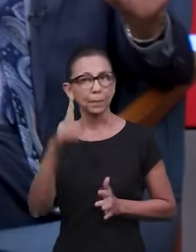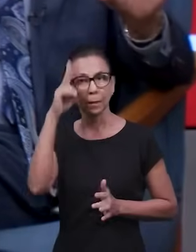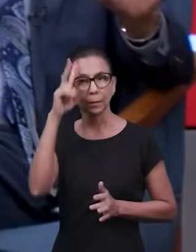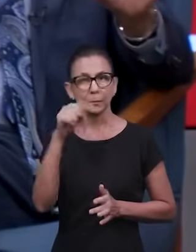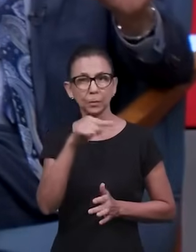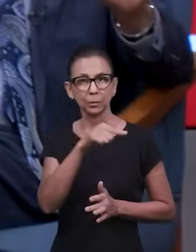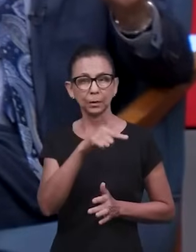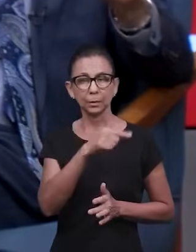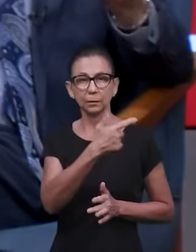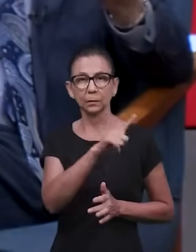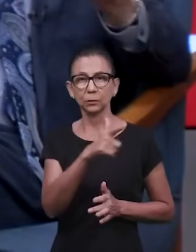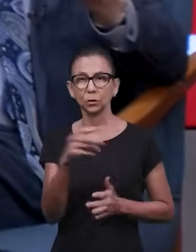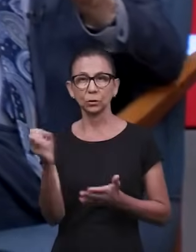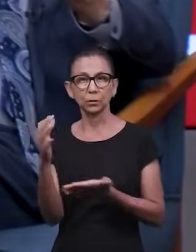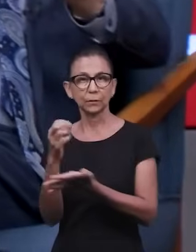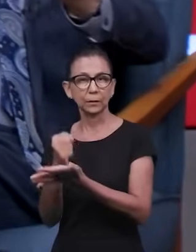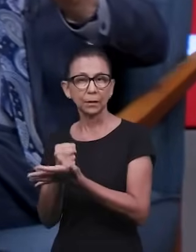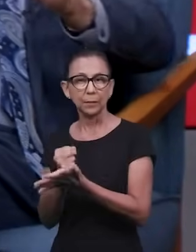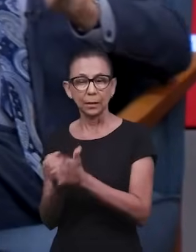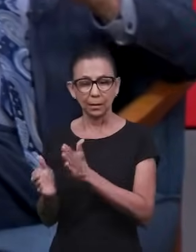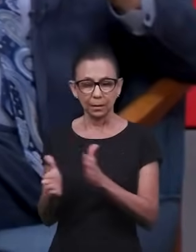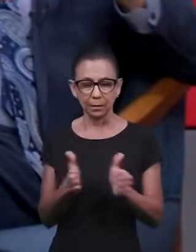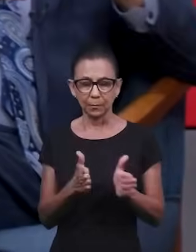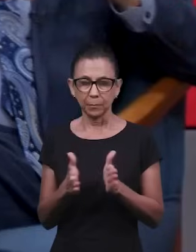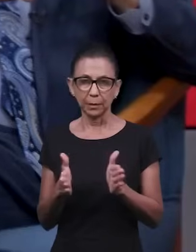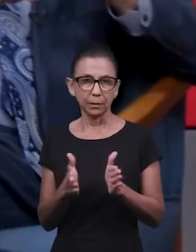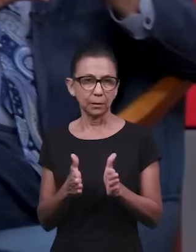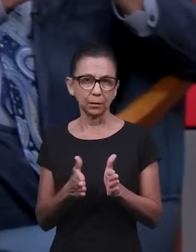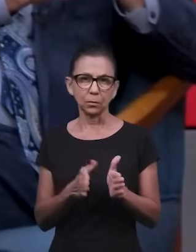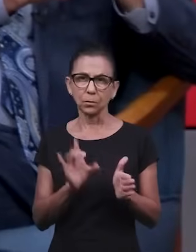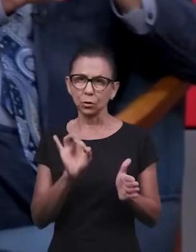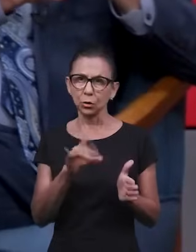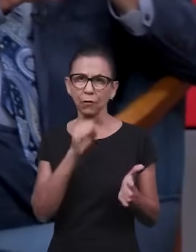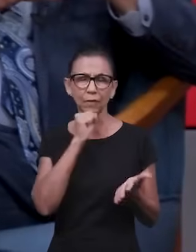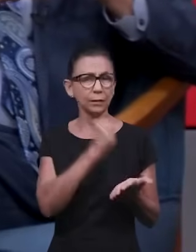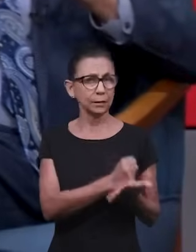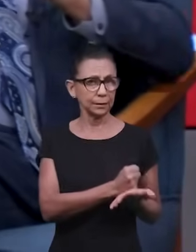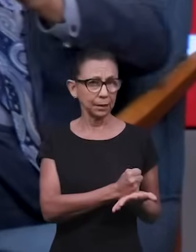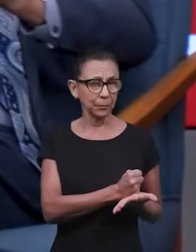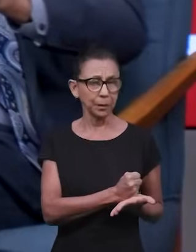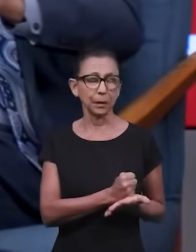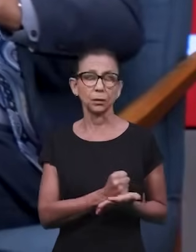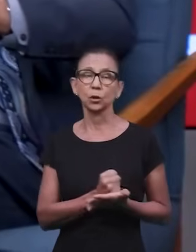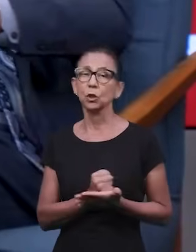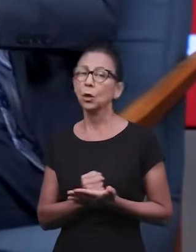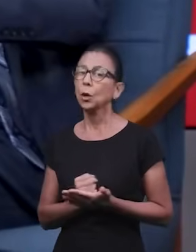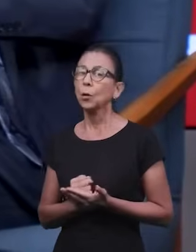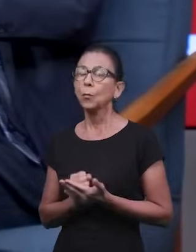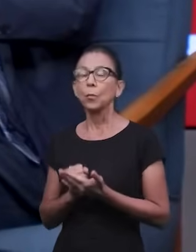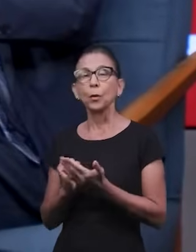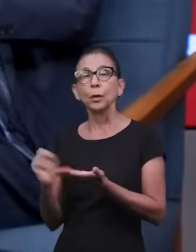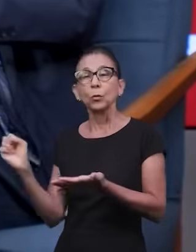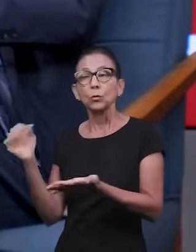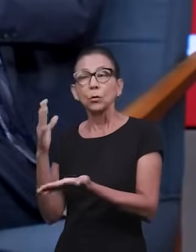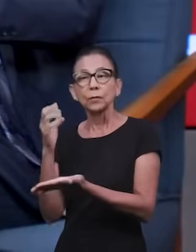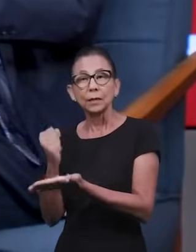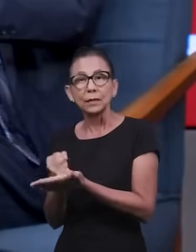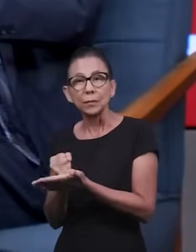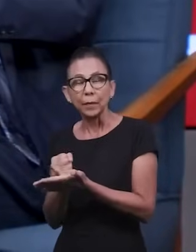Testamento nessa época Ainda o que existe era velho testamento o Canon Cristão ainda não